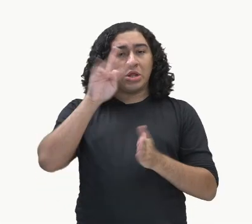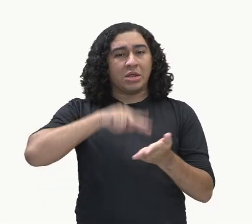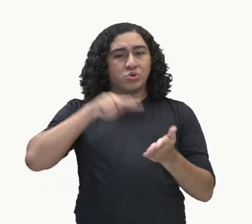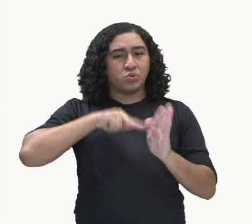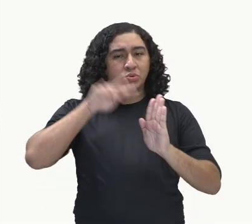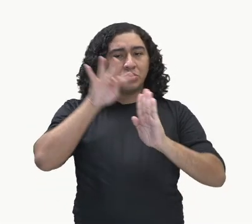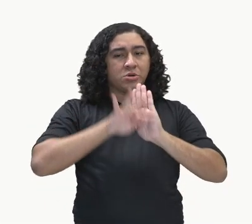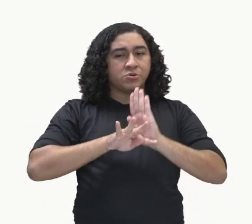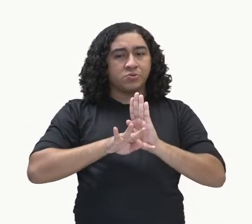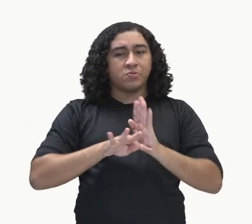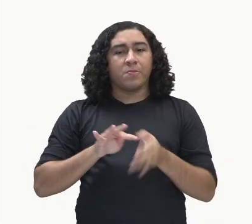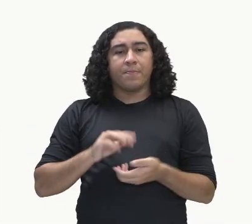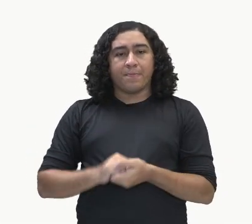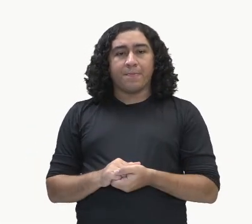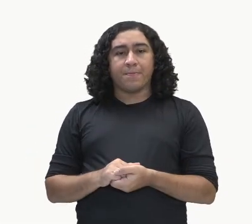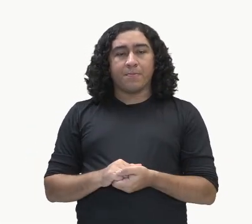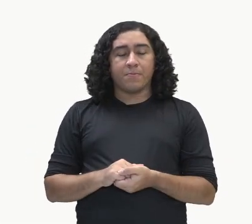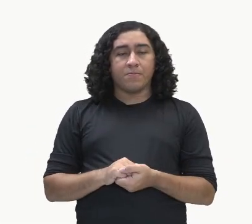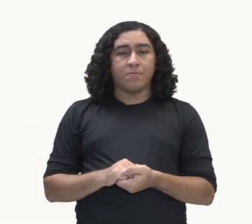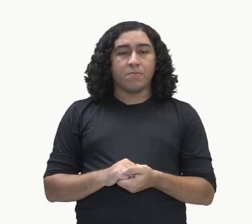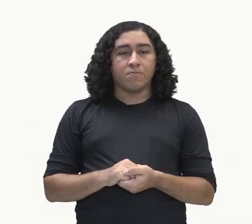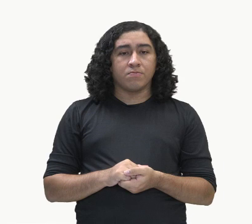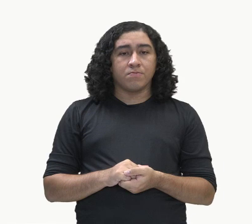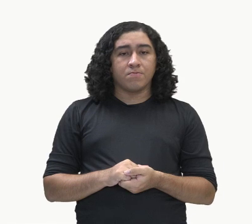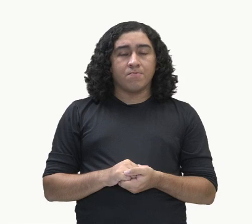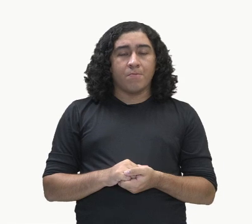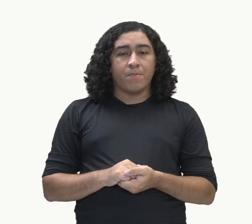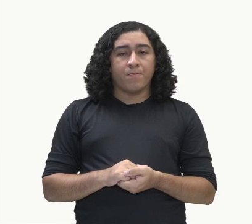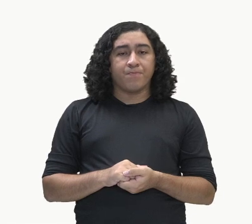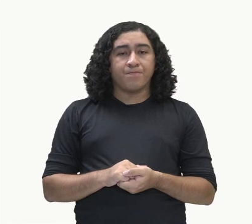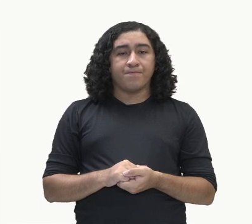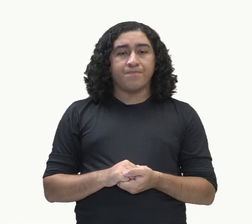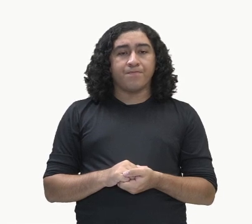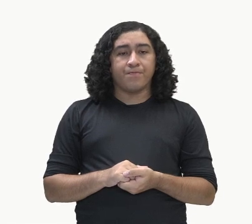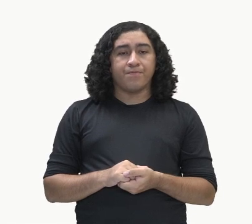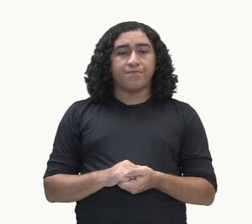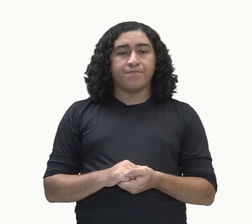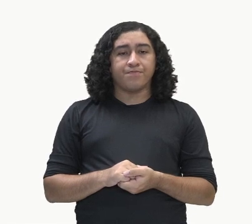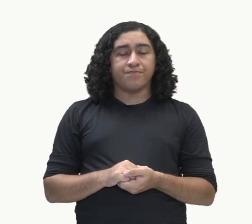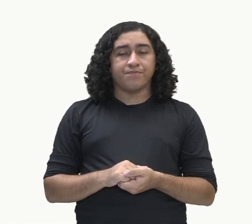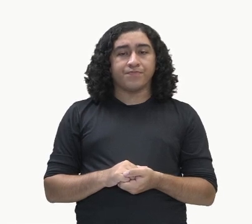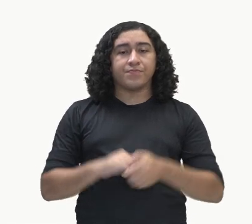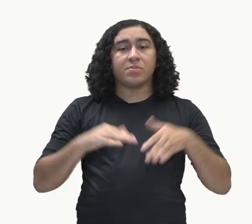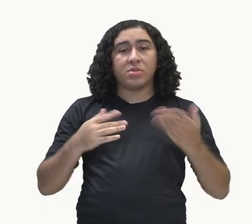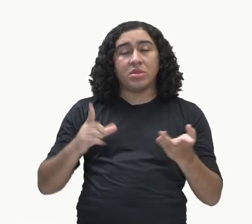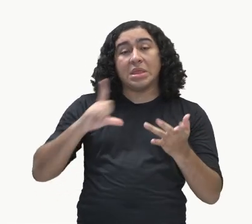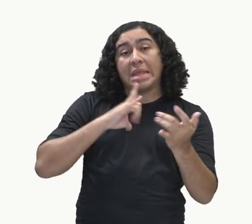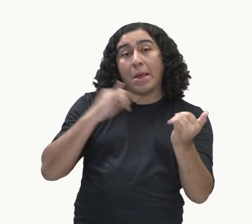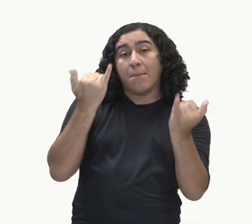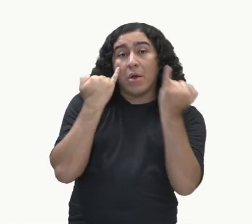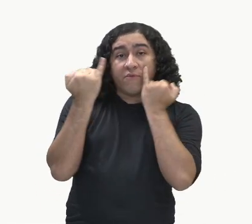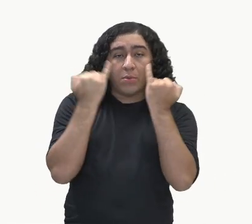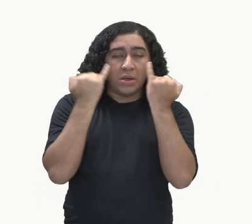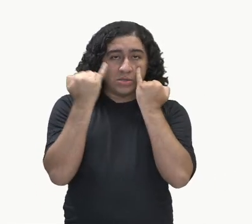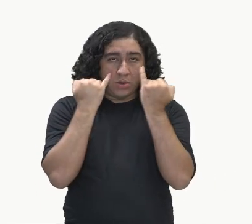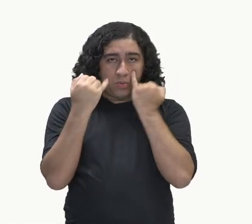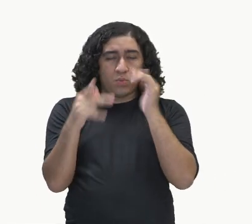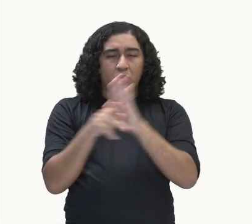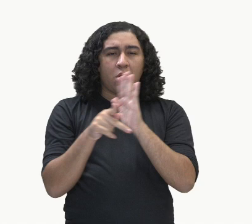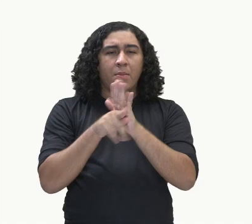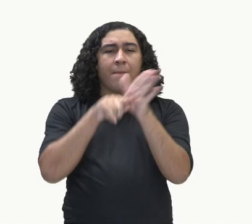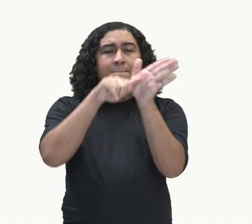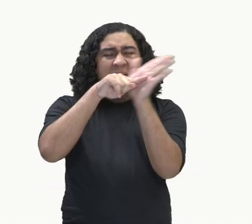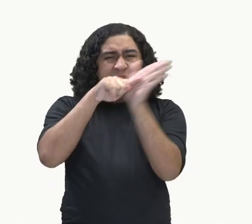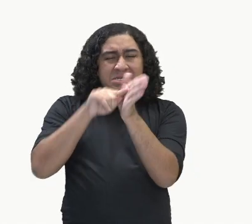nosso texto, então ele diz aqui, de acordo com uma informação, né, um